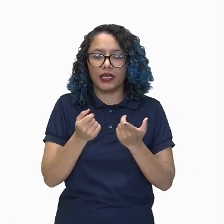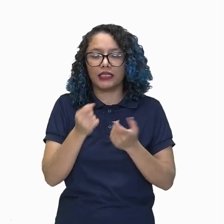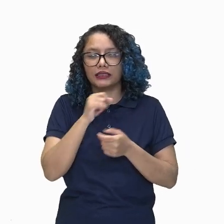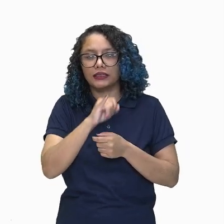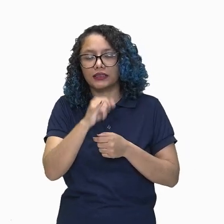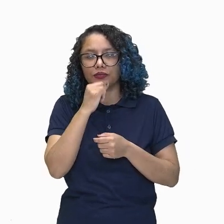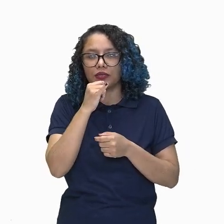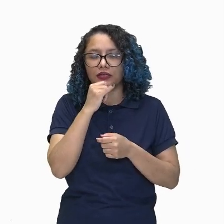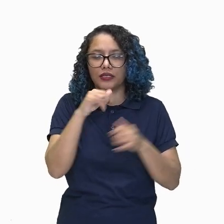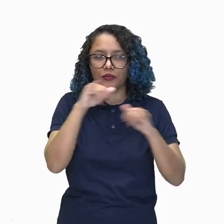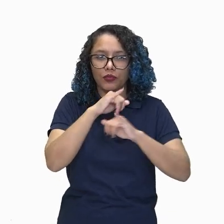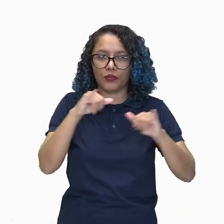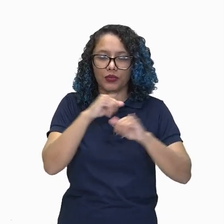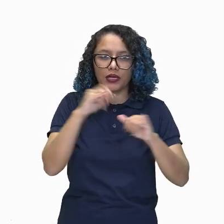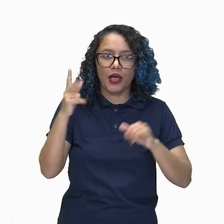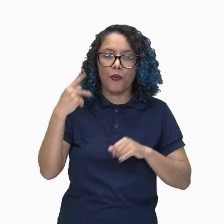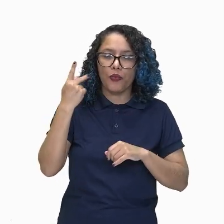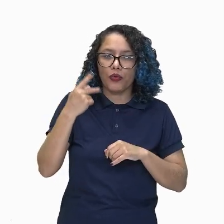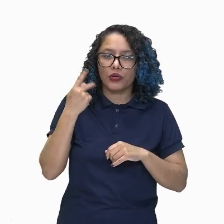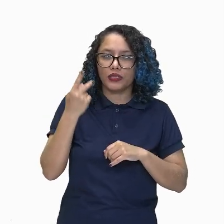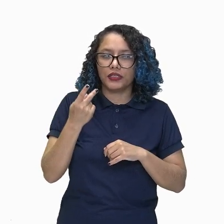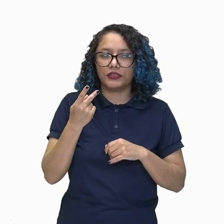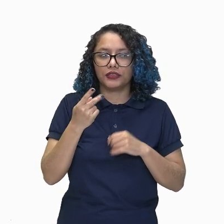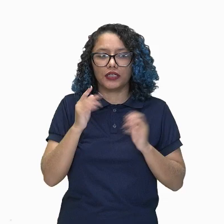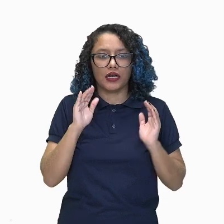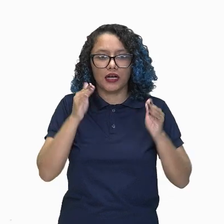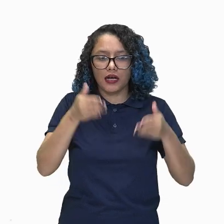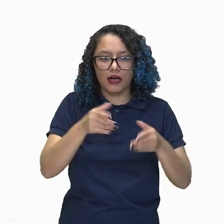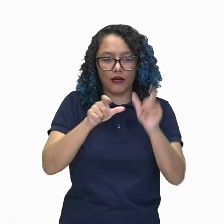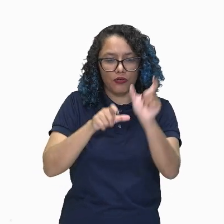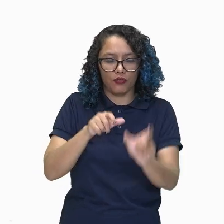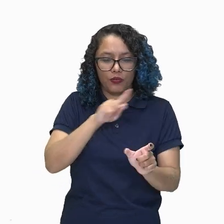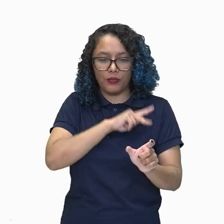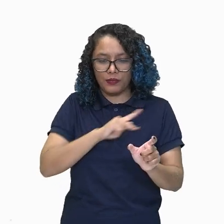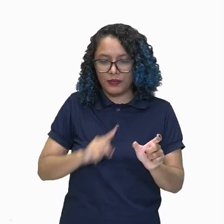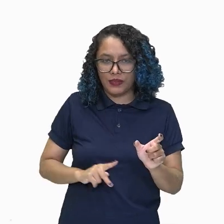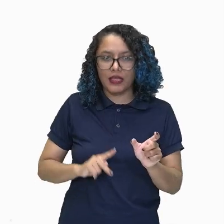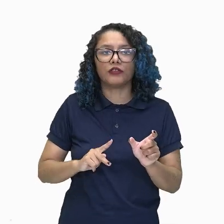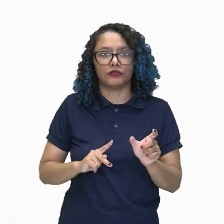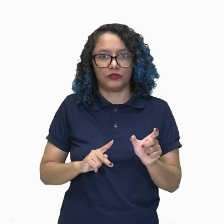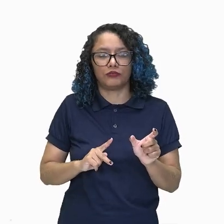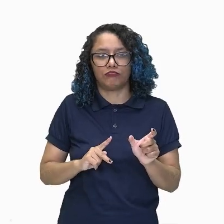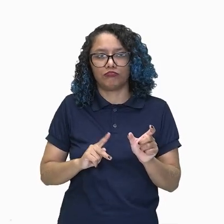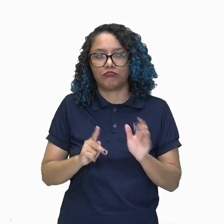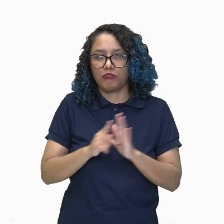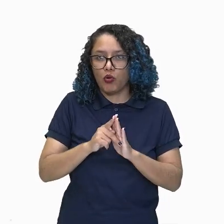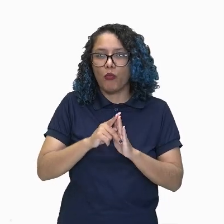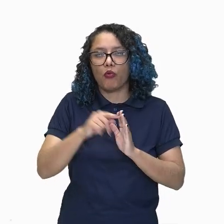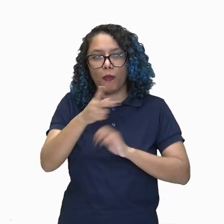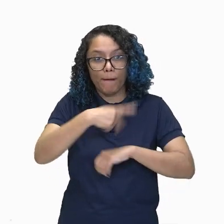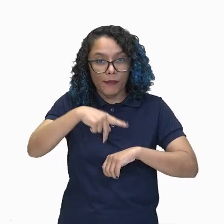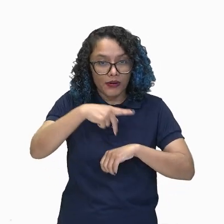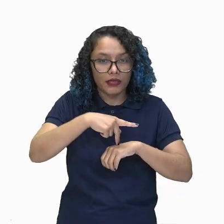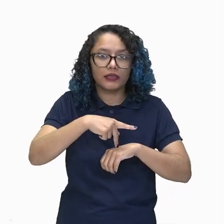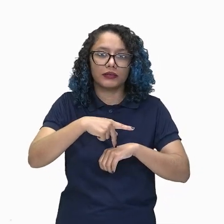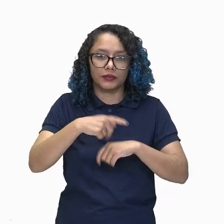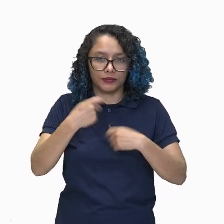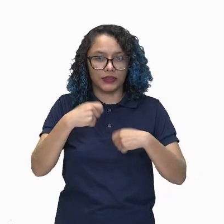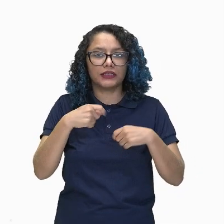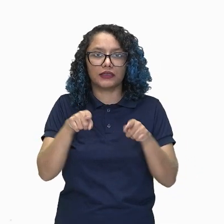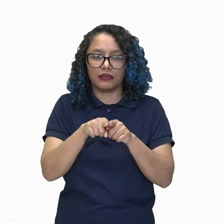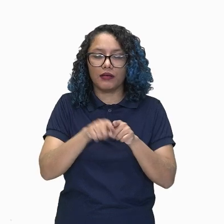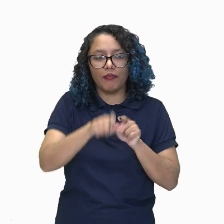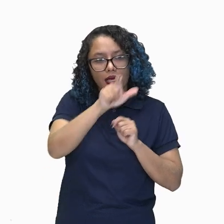política voltada para o presidente da República, né? Então tem que se votar em um presidente,